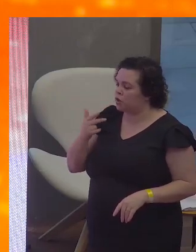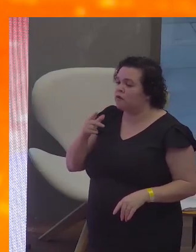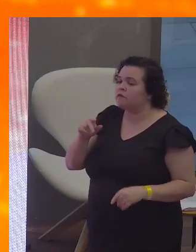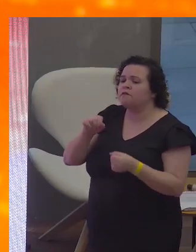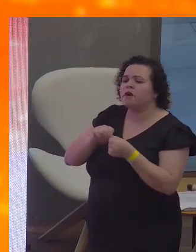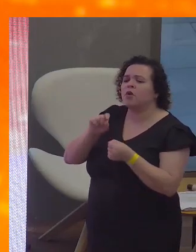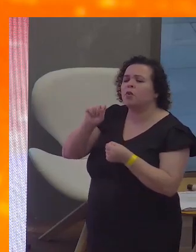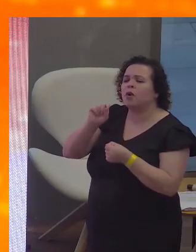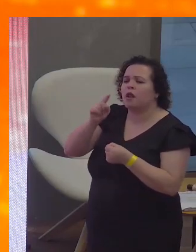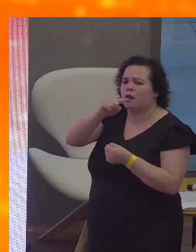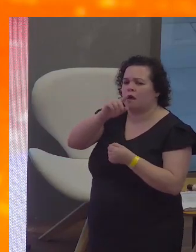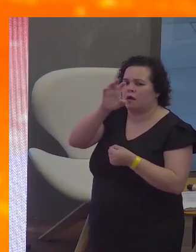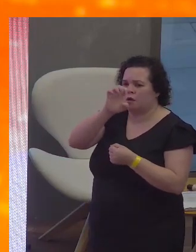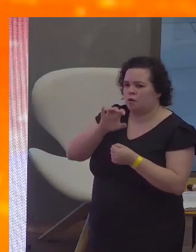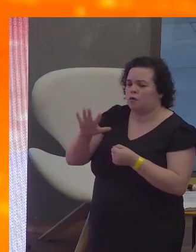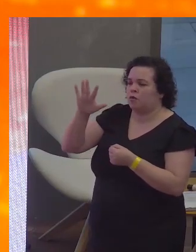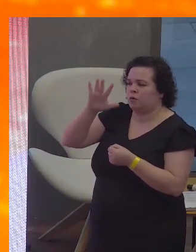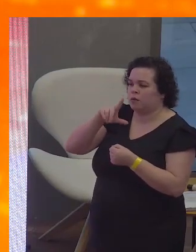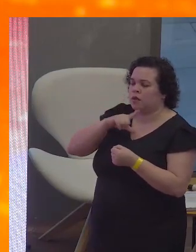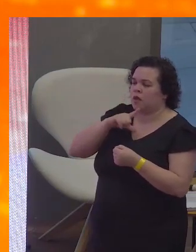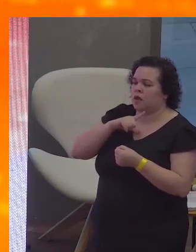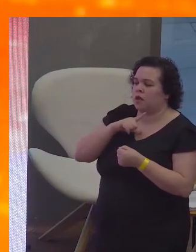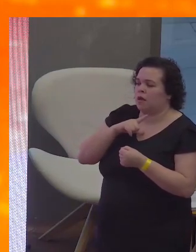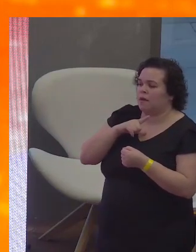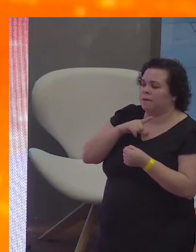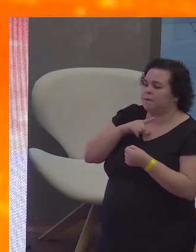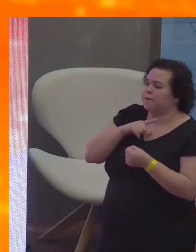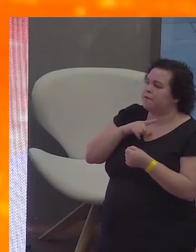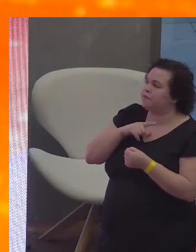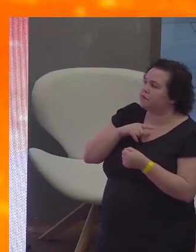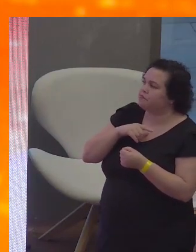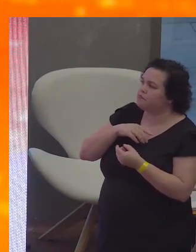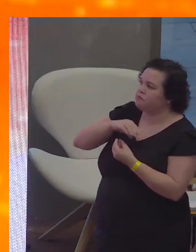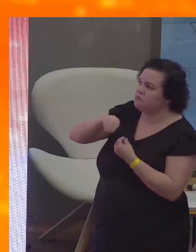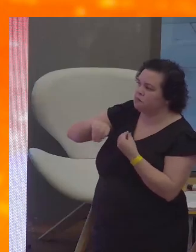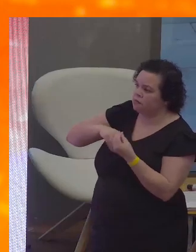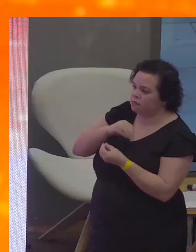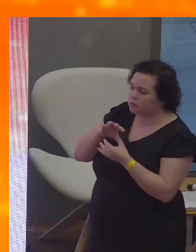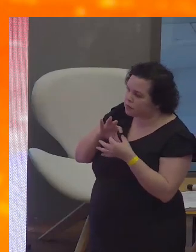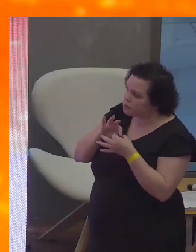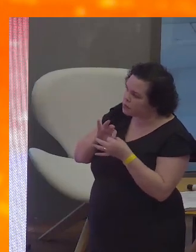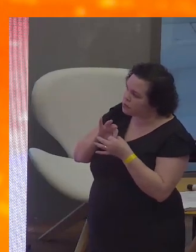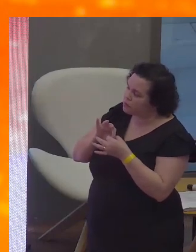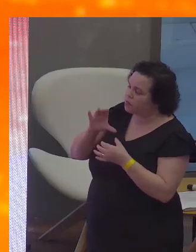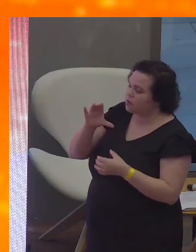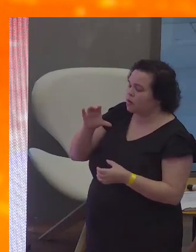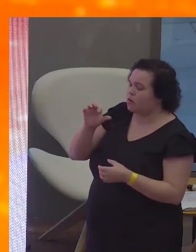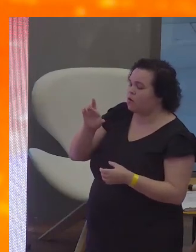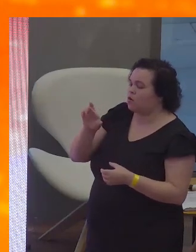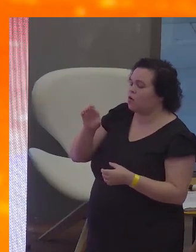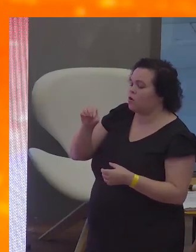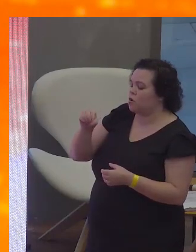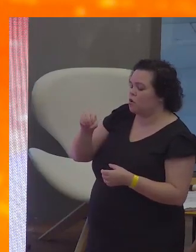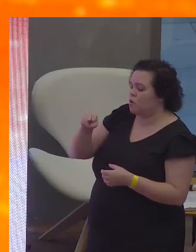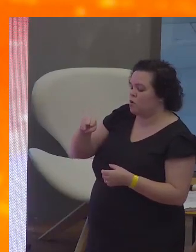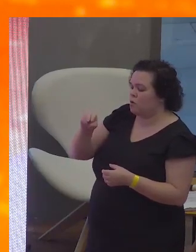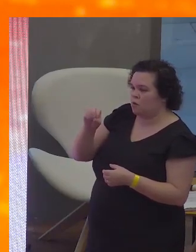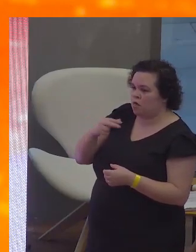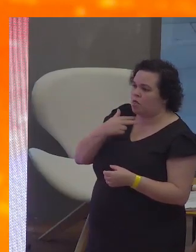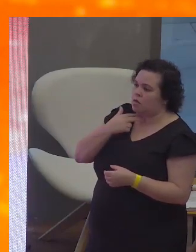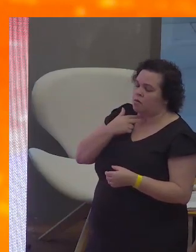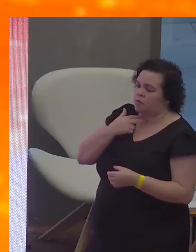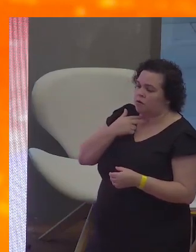Europa? Eles pegam uma formulação, então, eles associam o cromo, ele não pode fazer